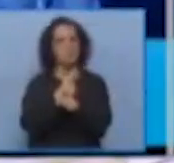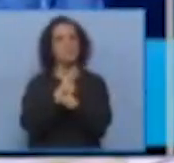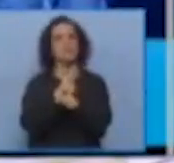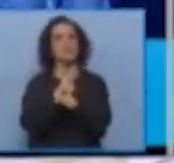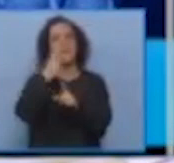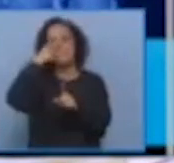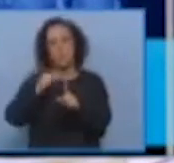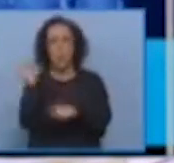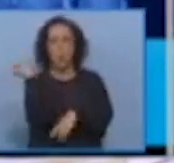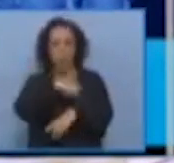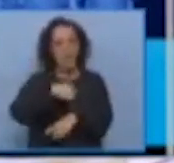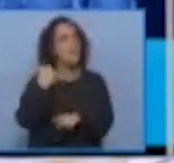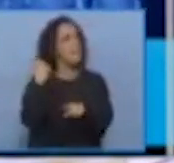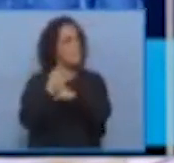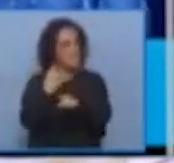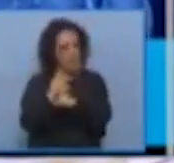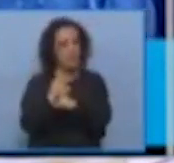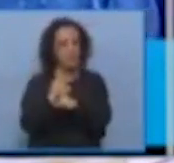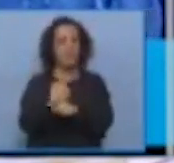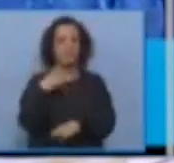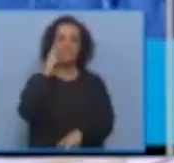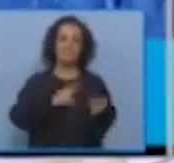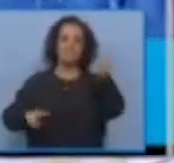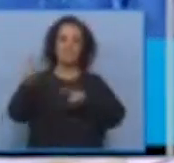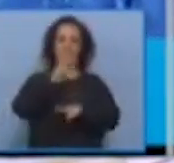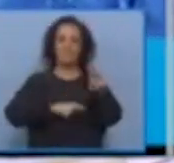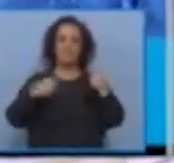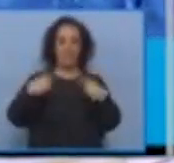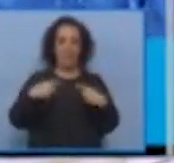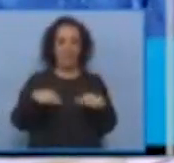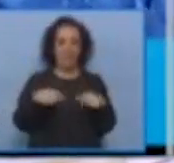ver que há uma distorção de muitas